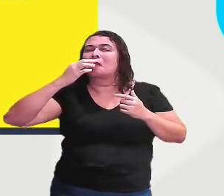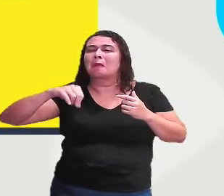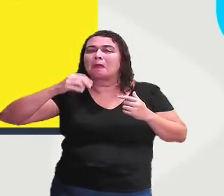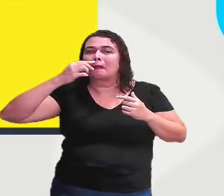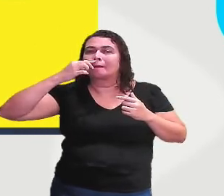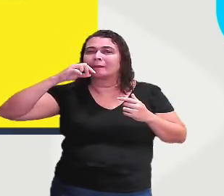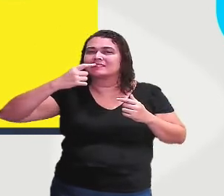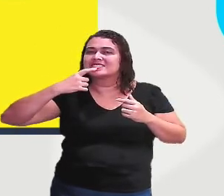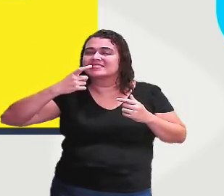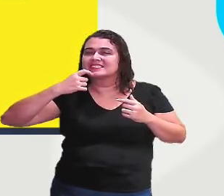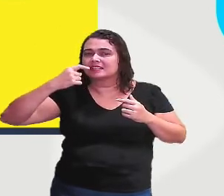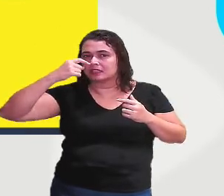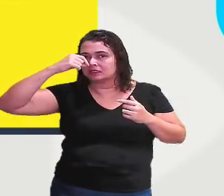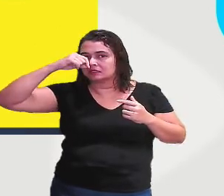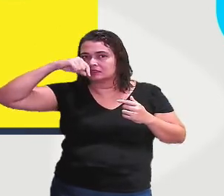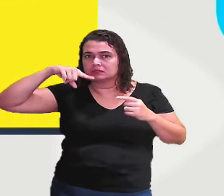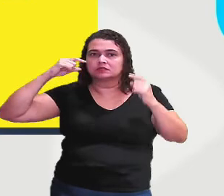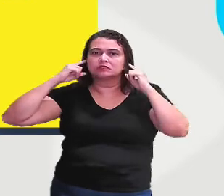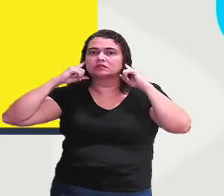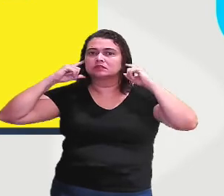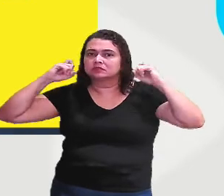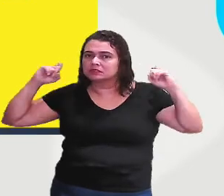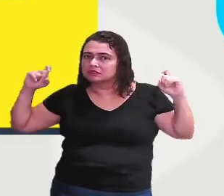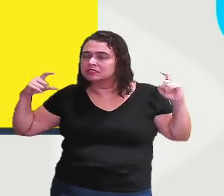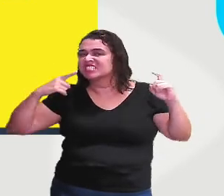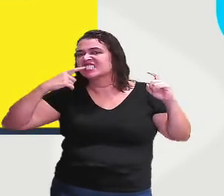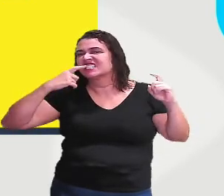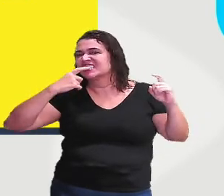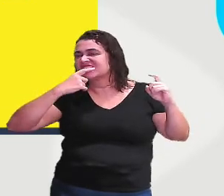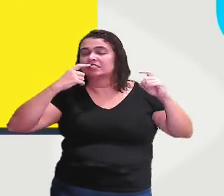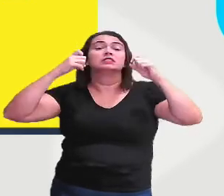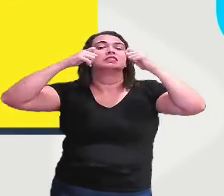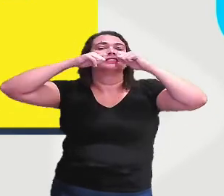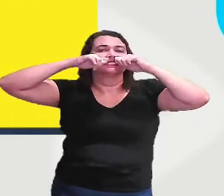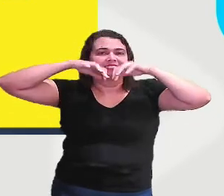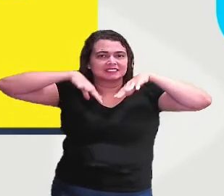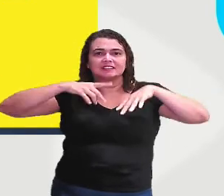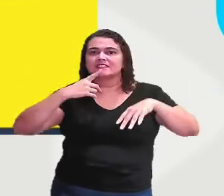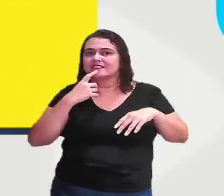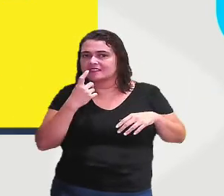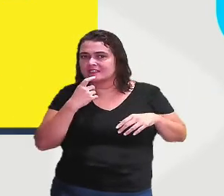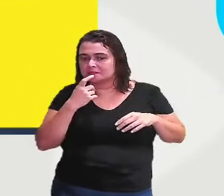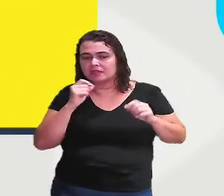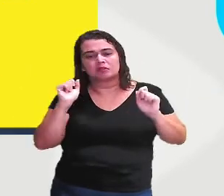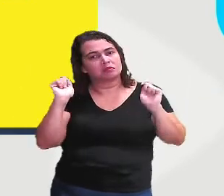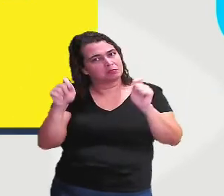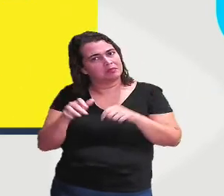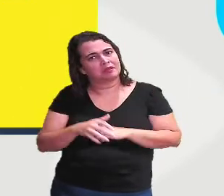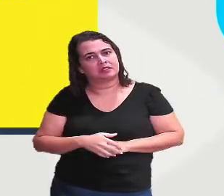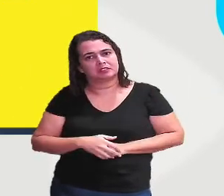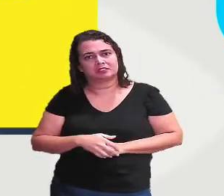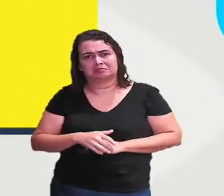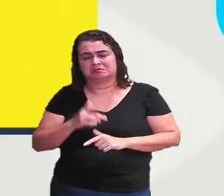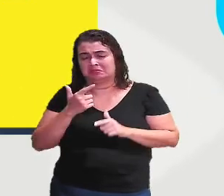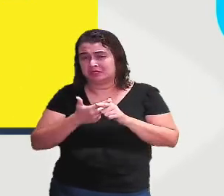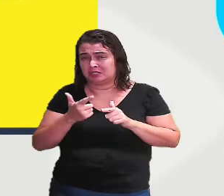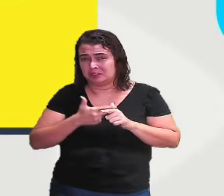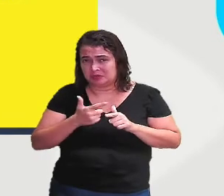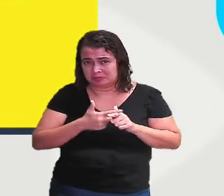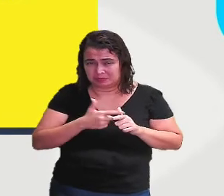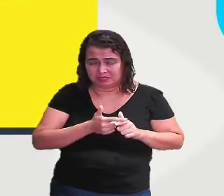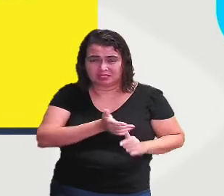gengivas, ou, para você ter ideia, até no ouvido, ó, insuficiência hepática, que a gente já falou, para liberação lá, atuando nos hepatócitos, vai liberar